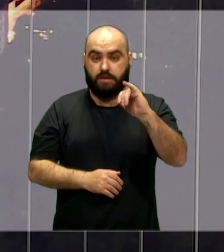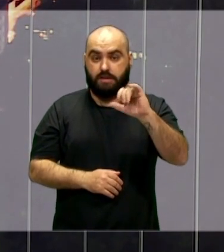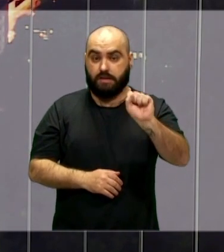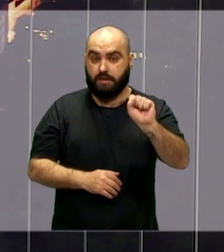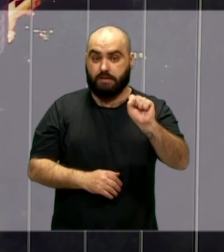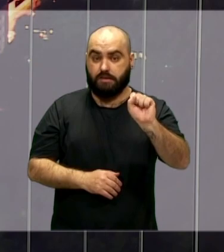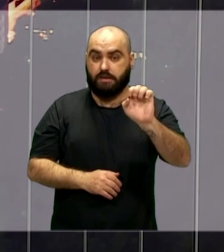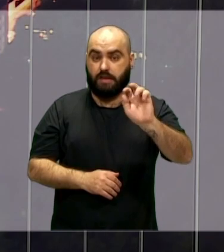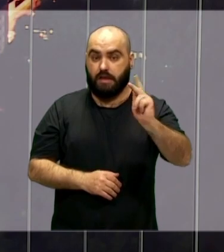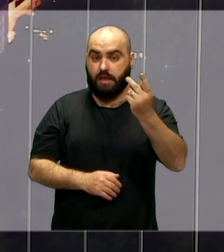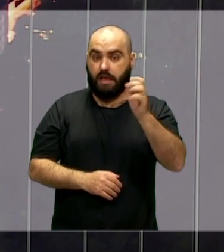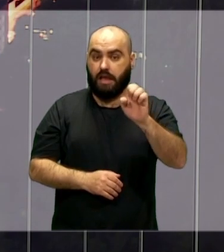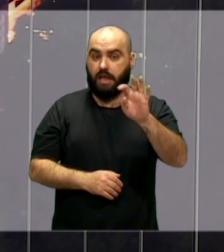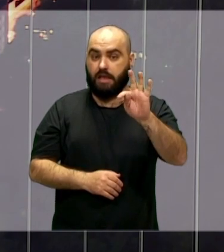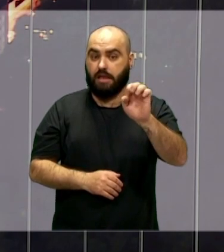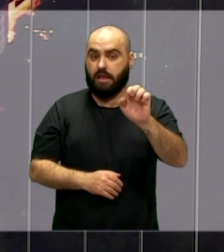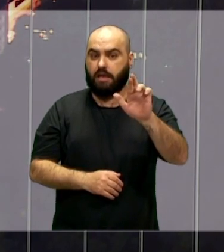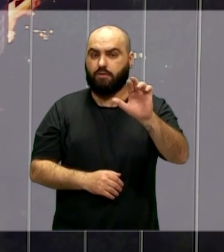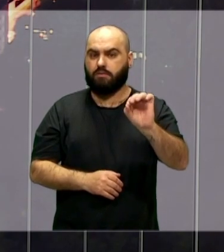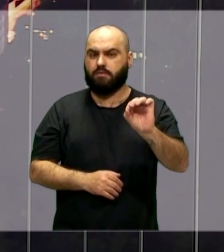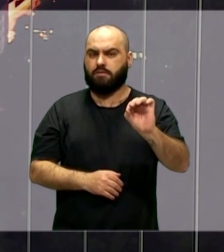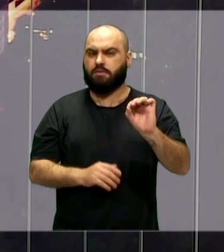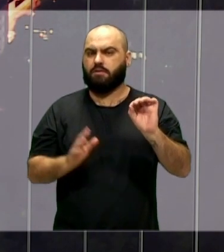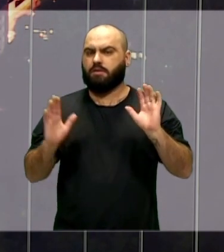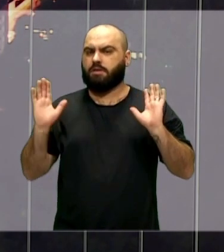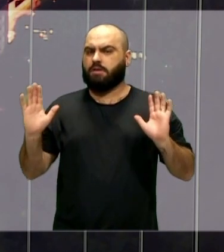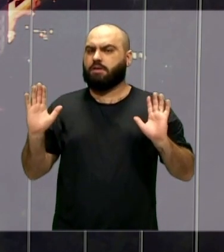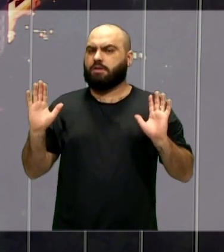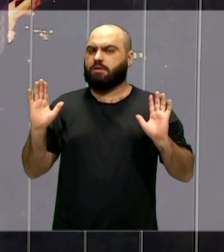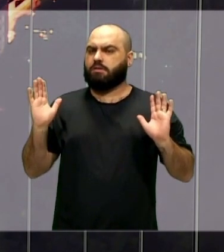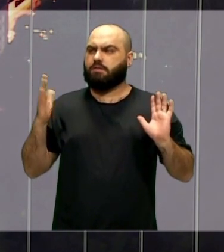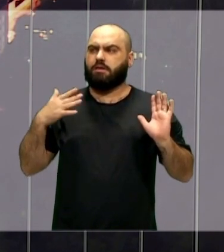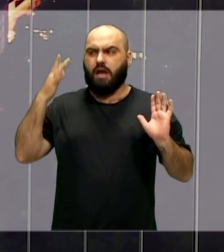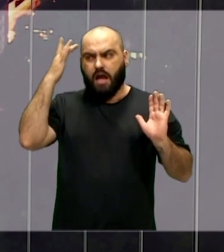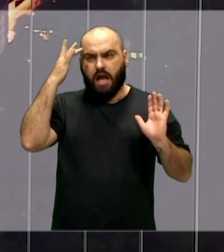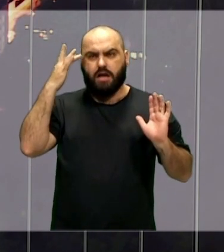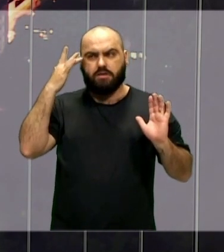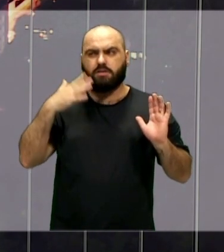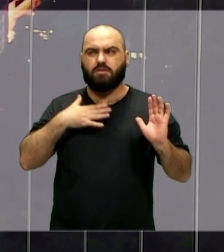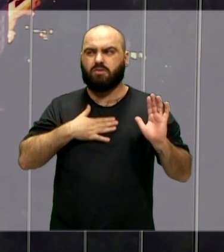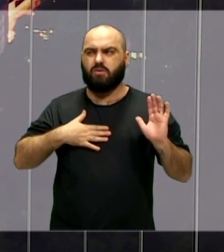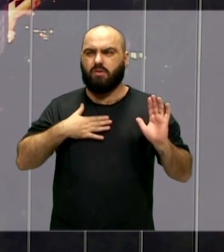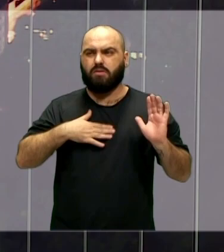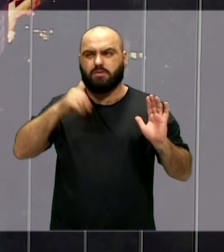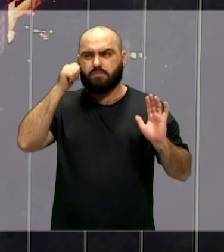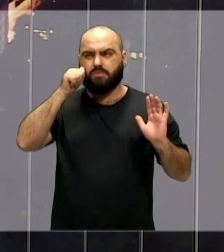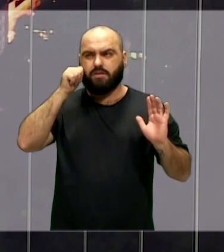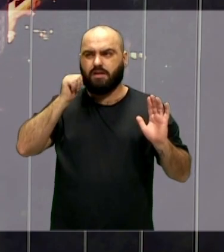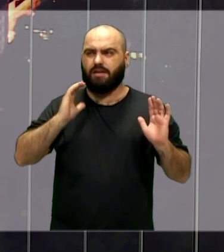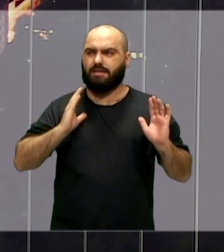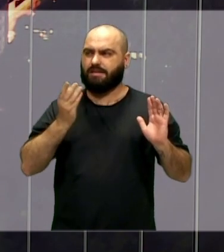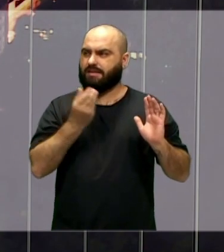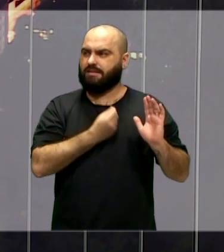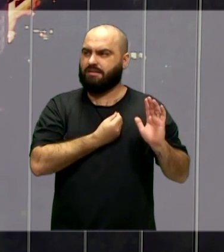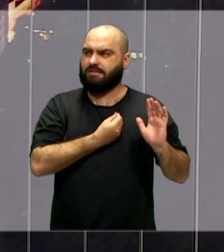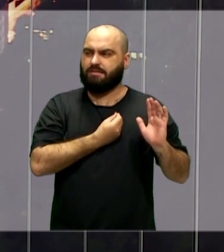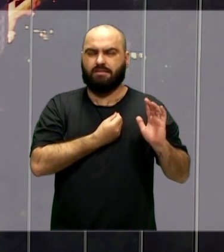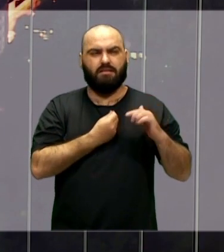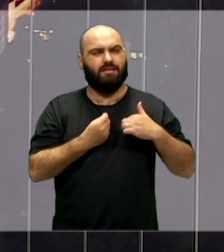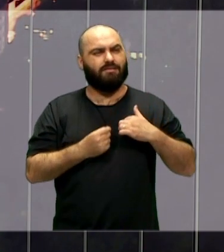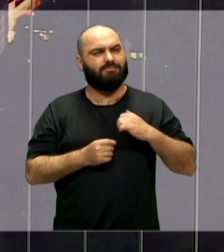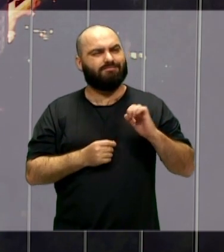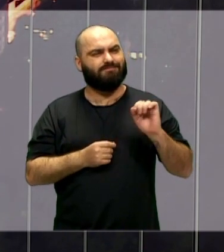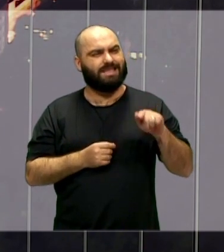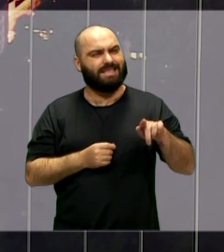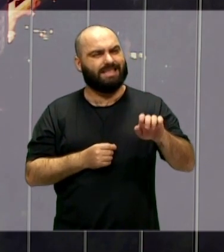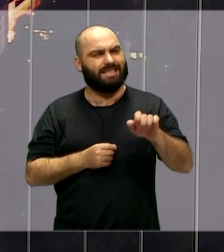procuram, que começam eu acho que eu me atraio por mulheres trans. O que é isso? Será que eu sou um homem gay? Será que eu não